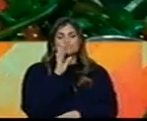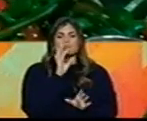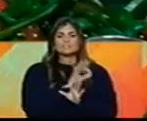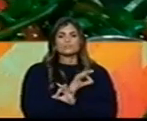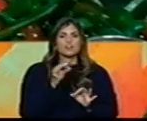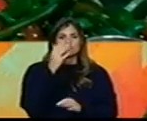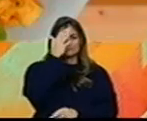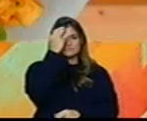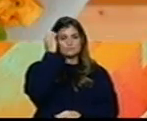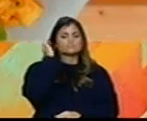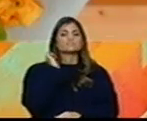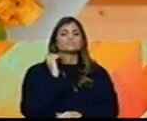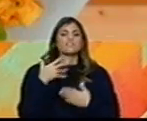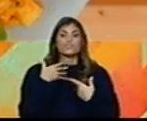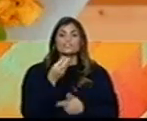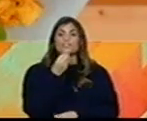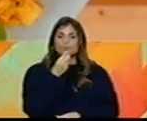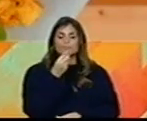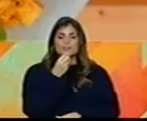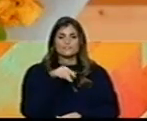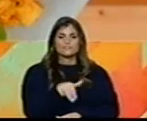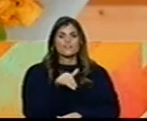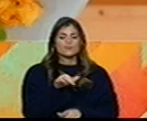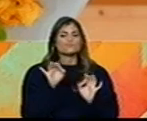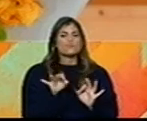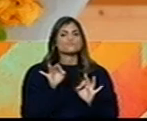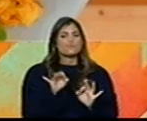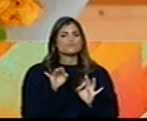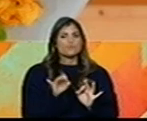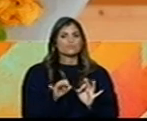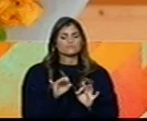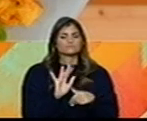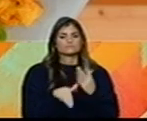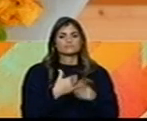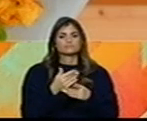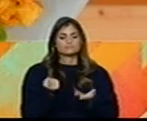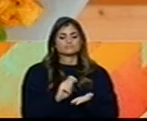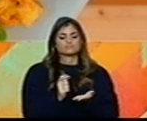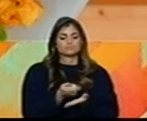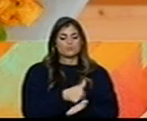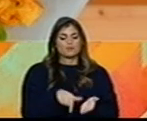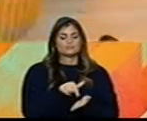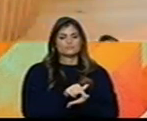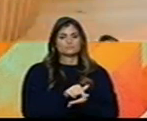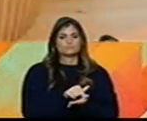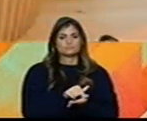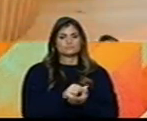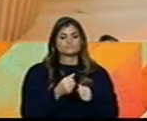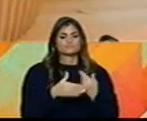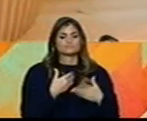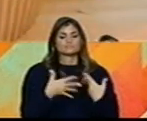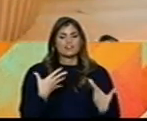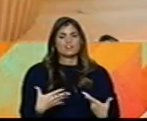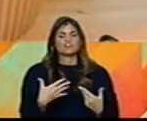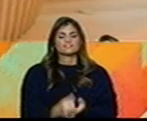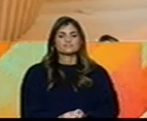incrível, dá mesmo vontade de provar. Muito bem, vamos lá ver, está pronto este mix de proteínas vegetais, temos que empratar, Isilda. Temos que acelerar, temos que acelerar. Temos